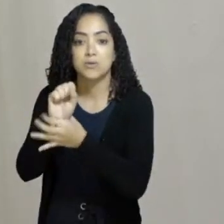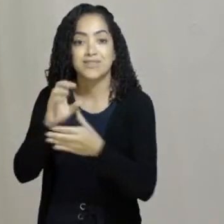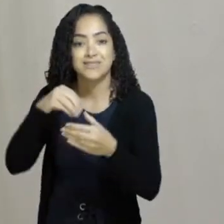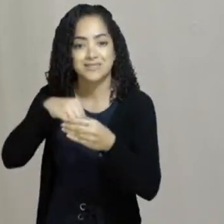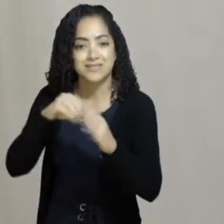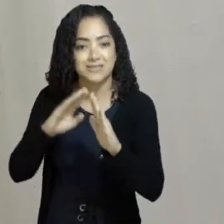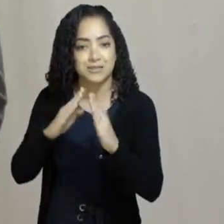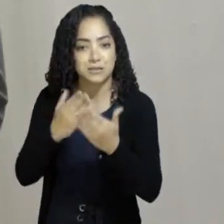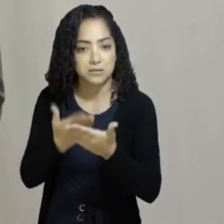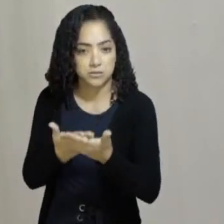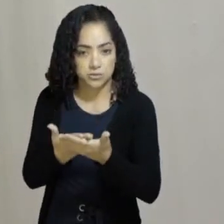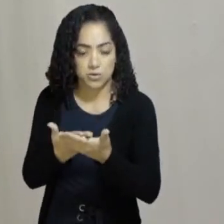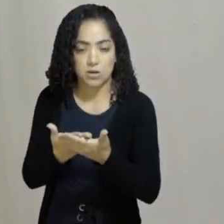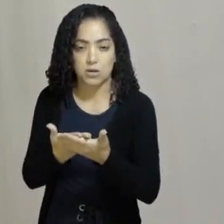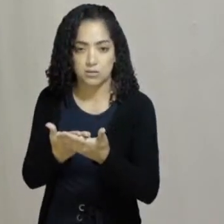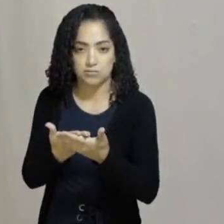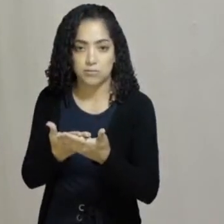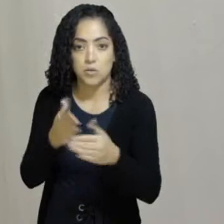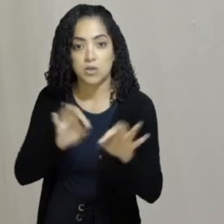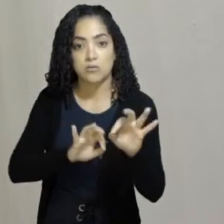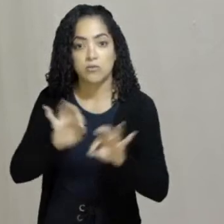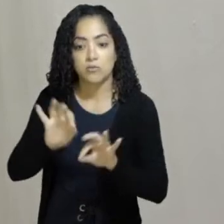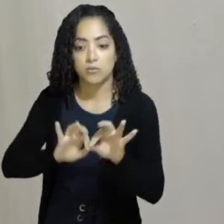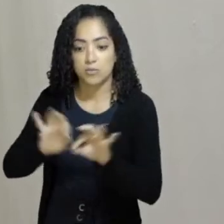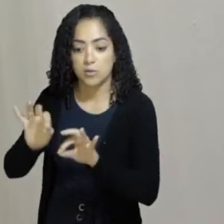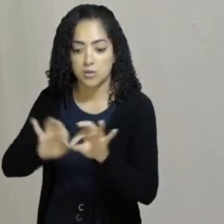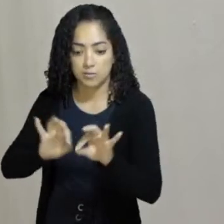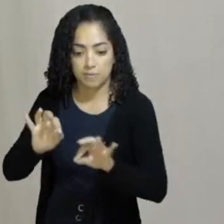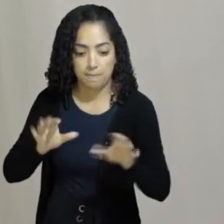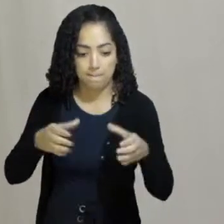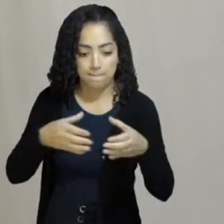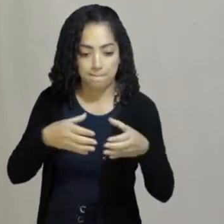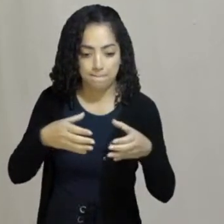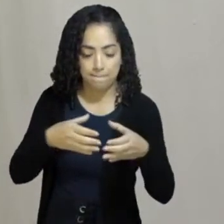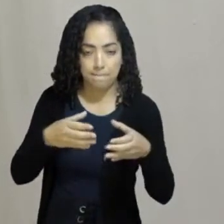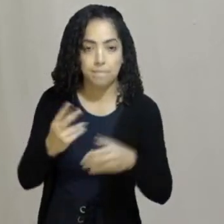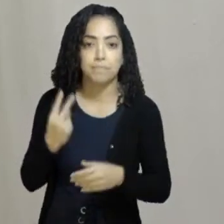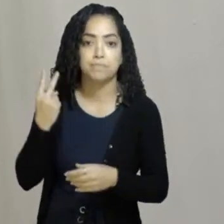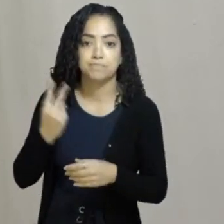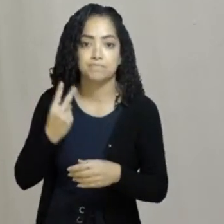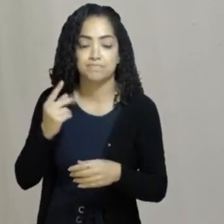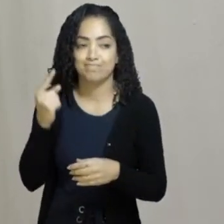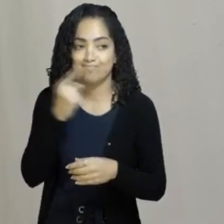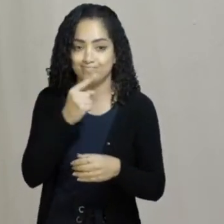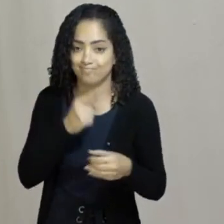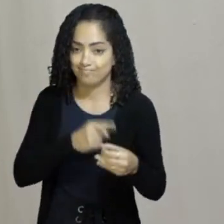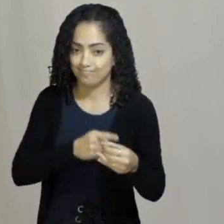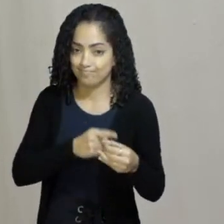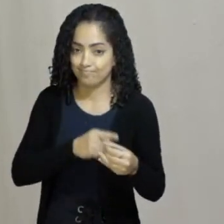que foi orquestrada por um grupo de vereadores da cidade de Joinville